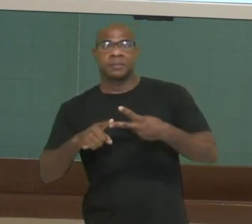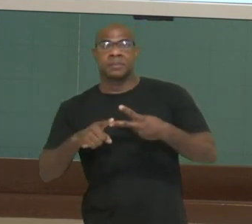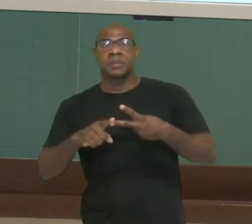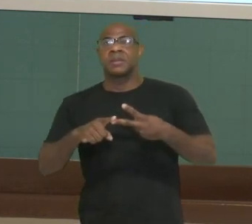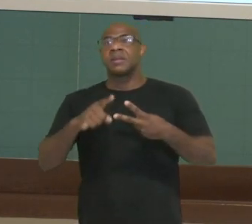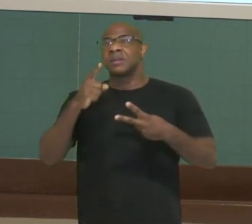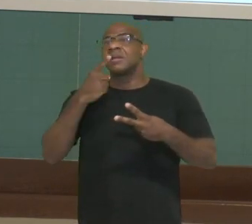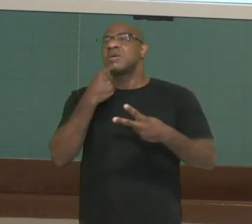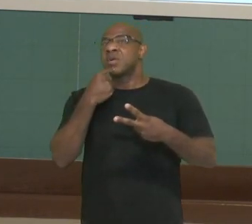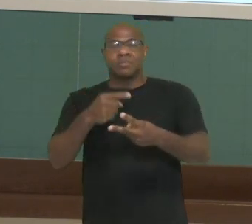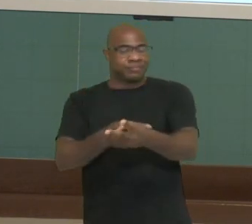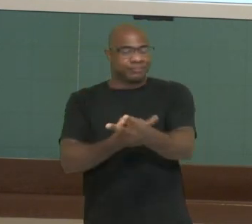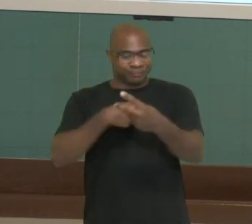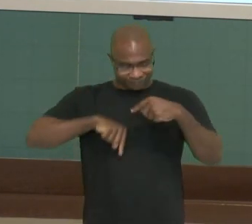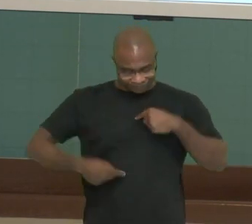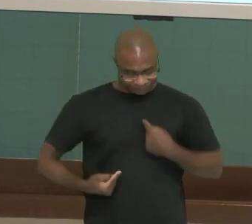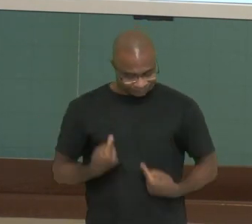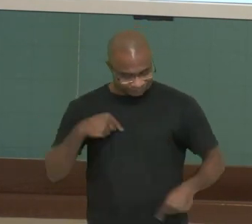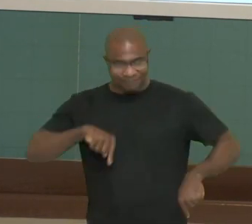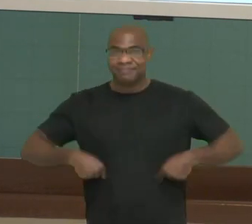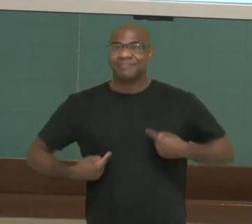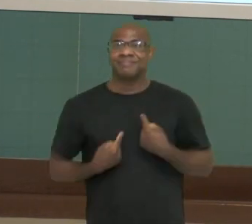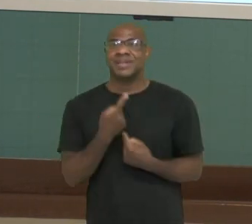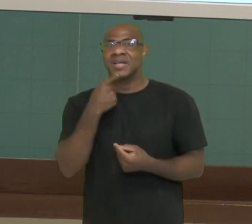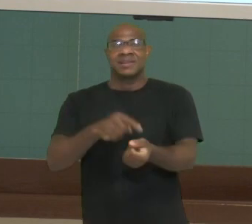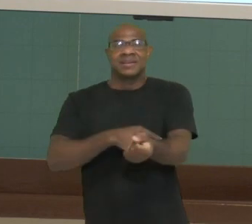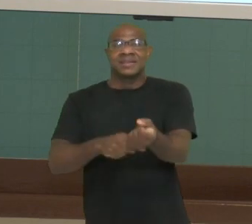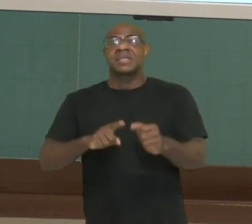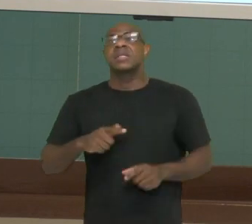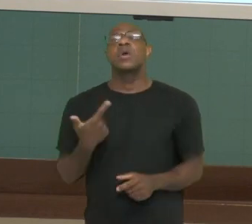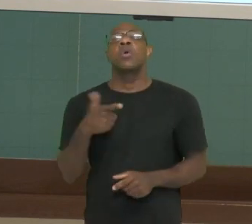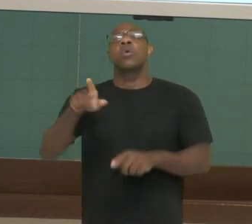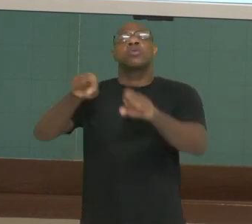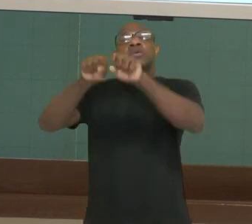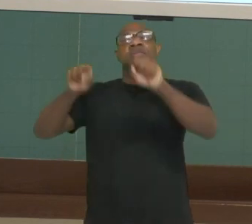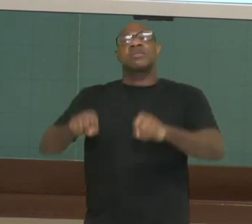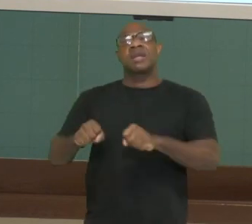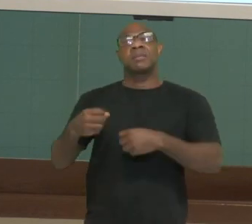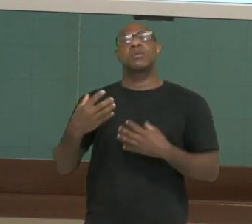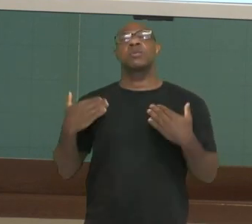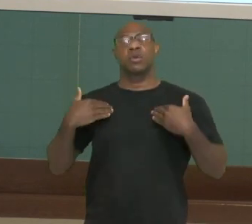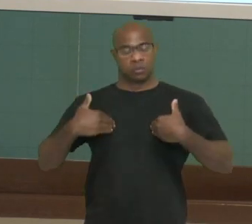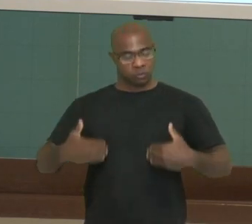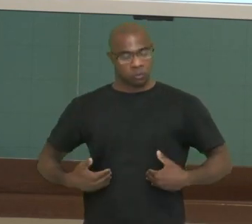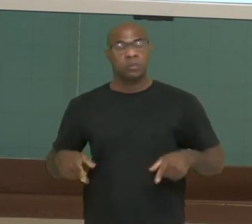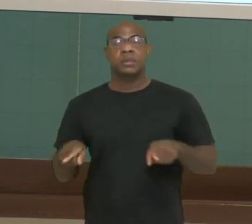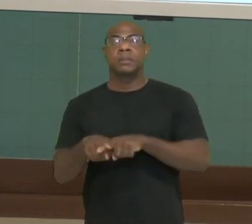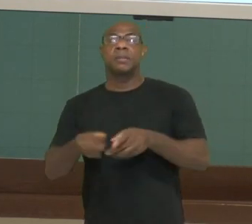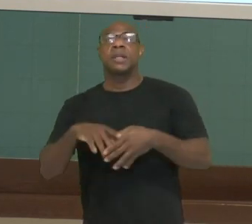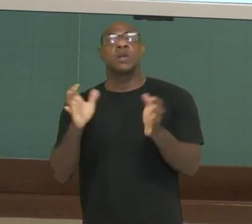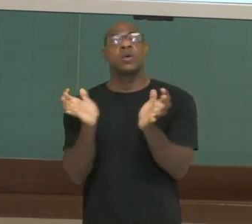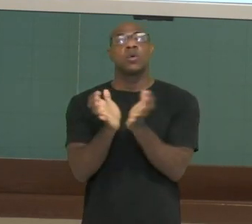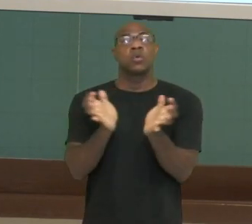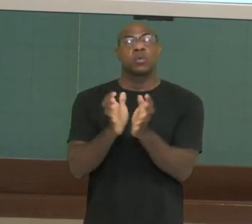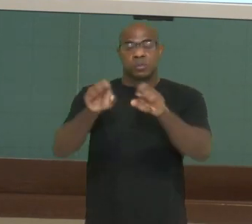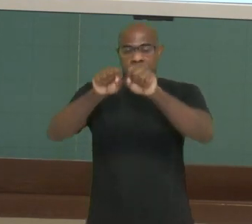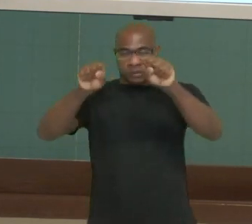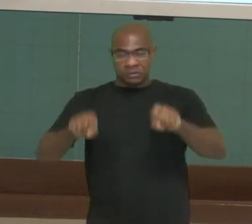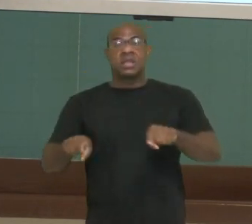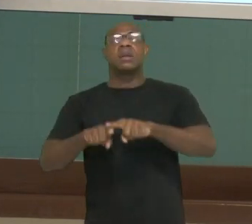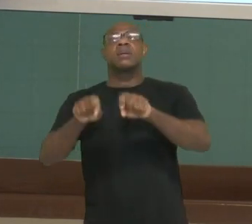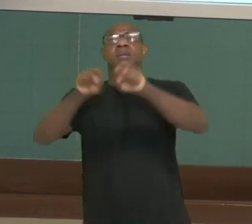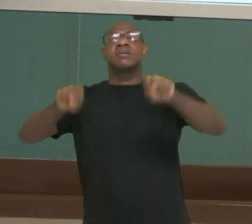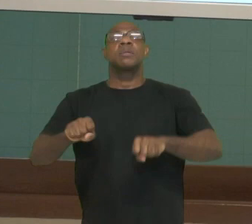cardiovascular, outros sistemas do nosso organismo. Esse conjunto de sistemas vai